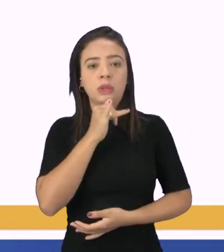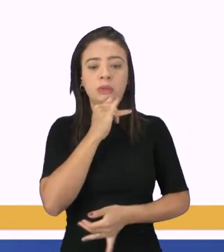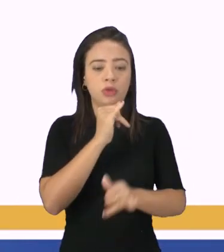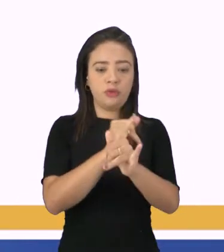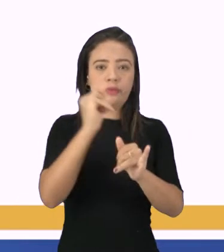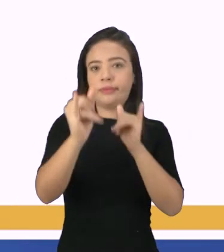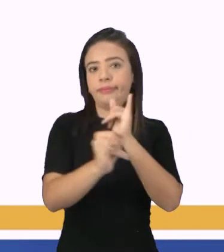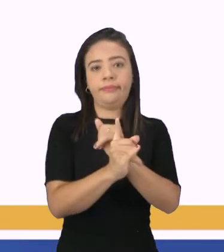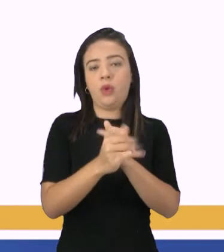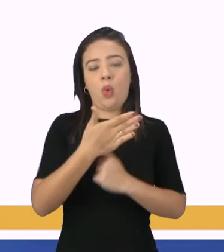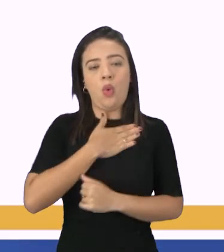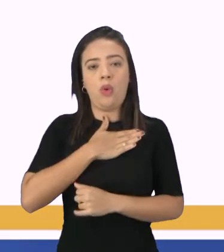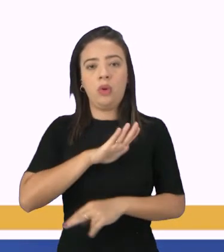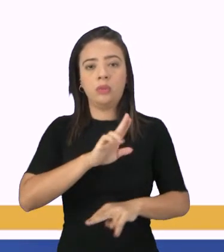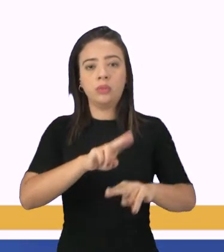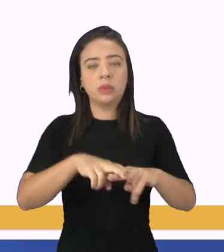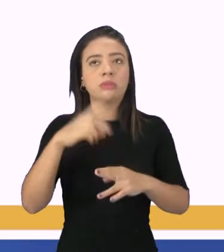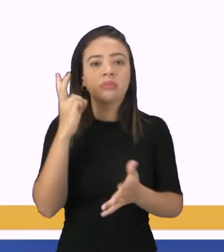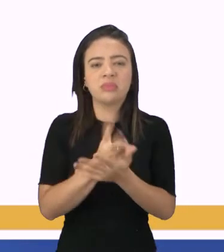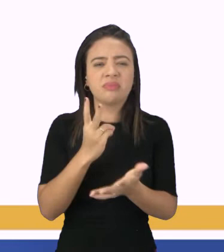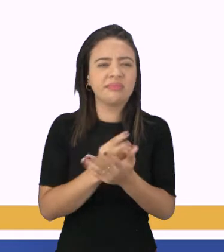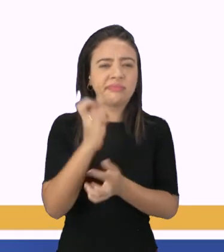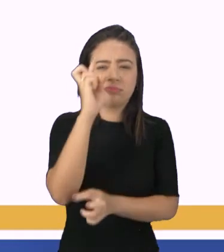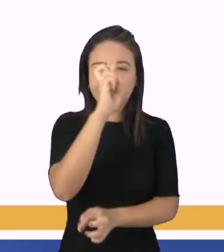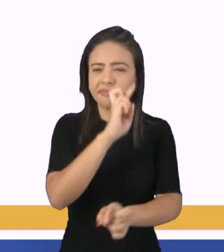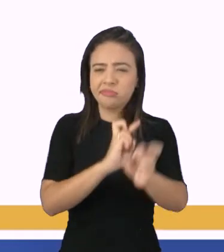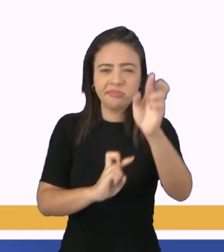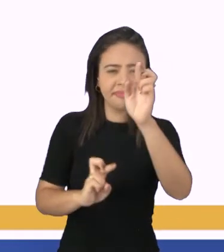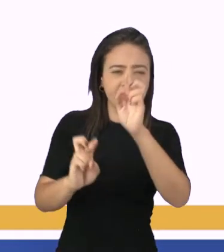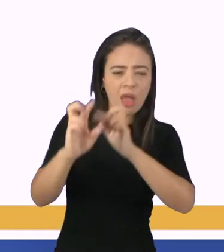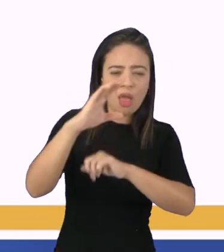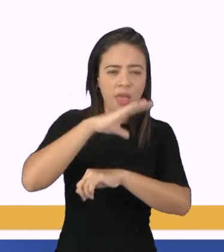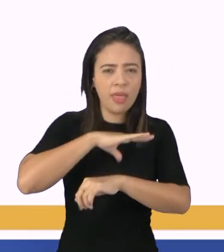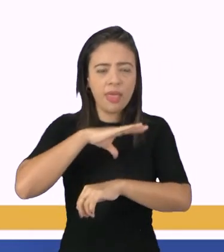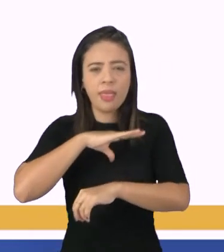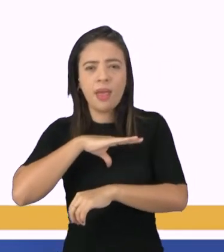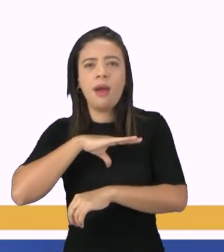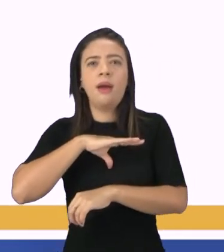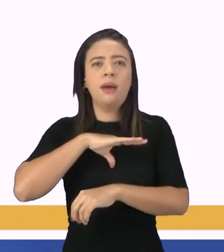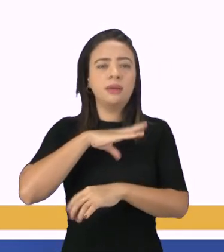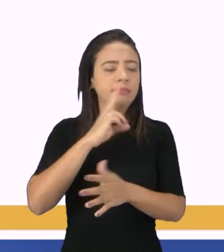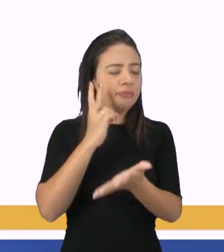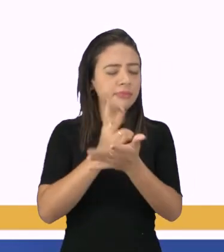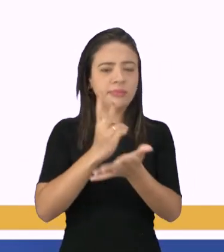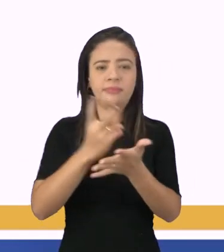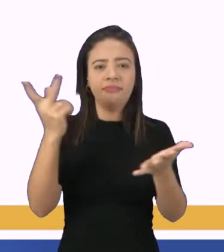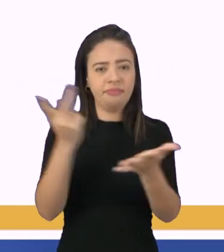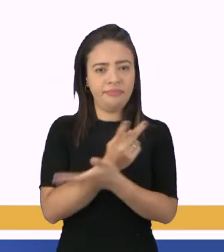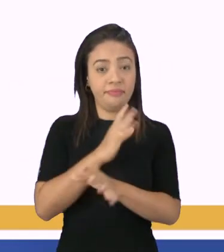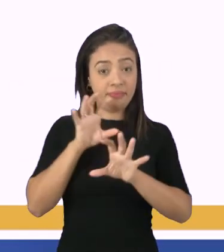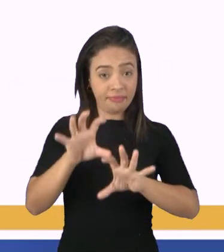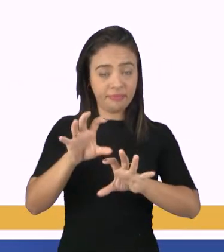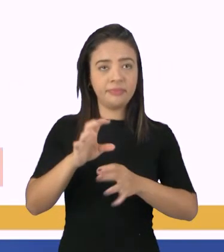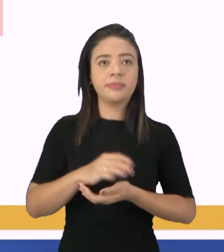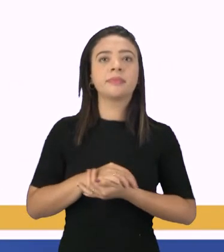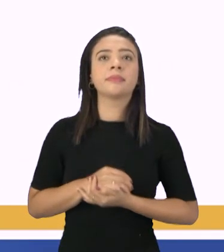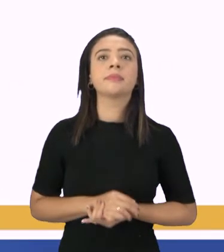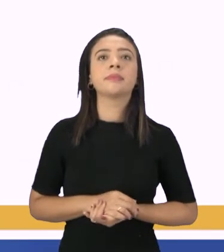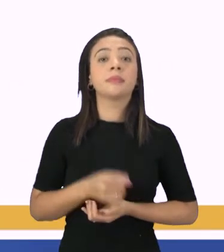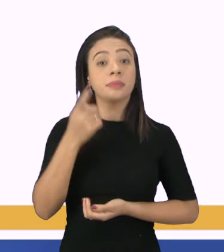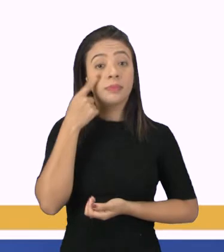internet. Então, estou toda hora observando. Em toda cidade que vou, é assim. Vamos